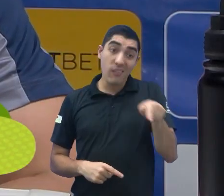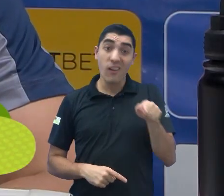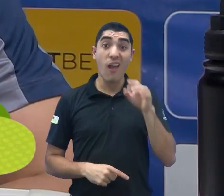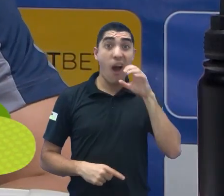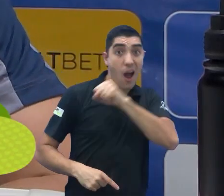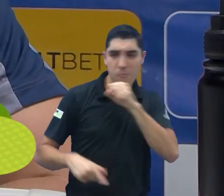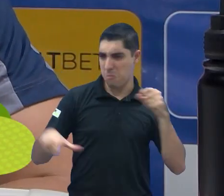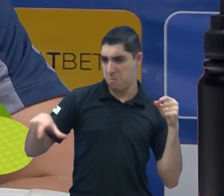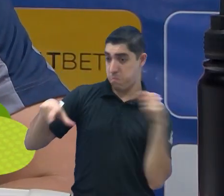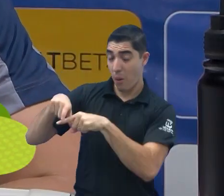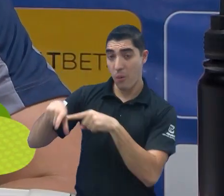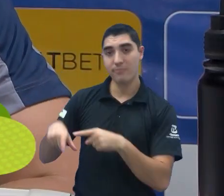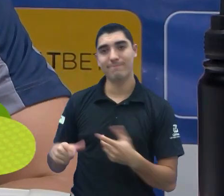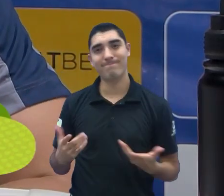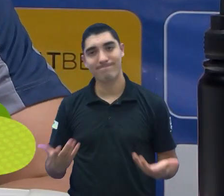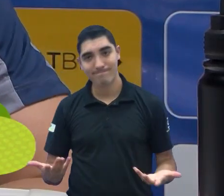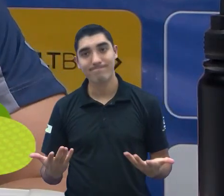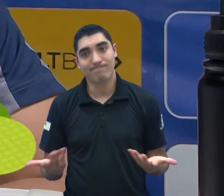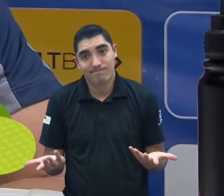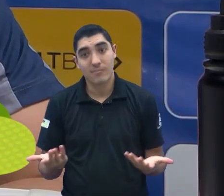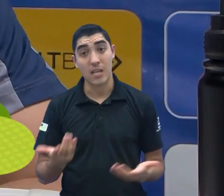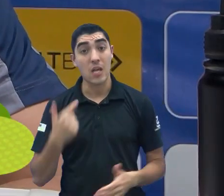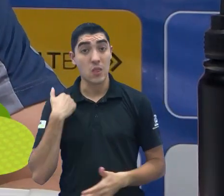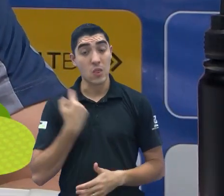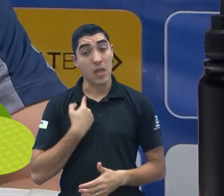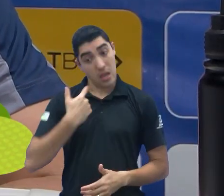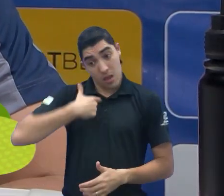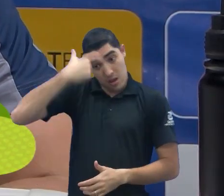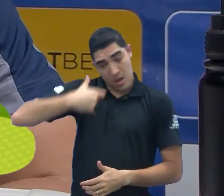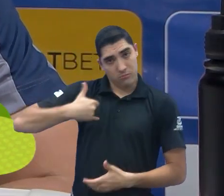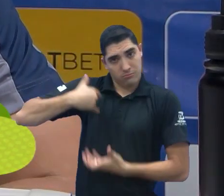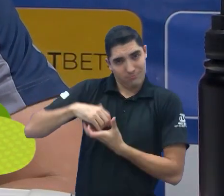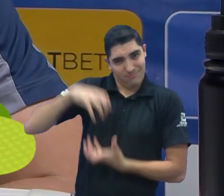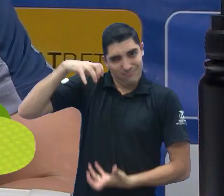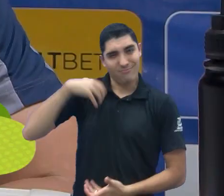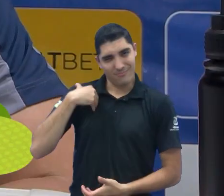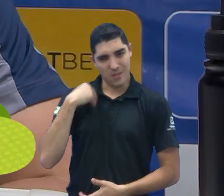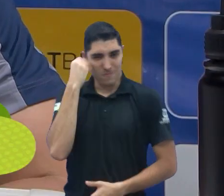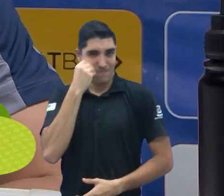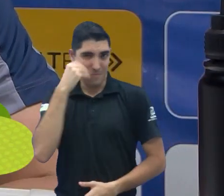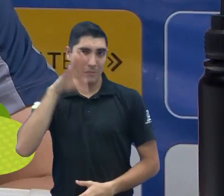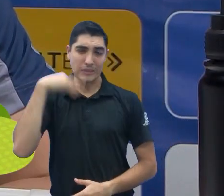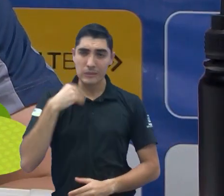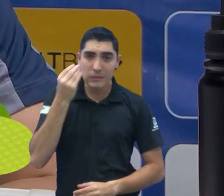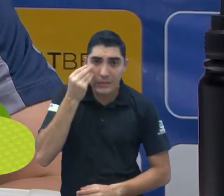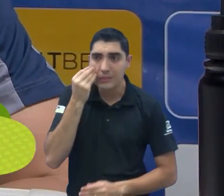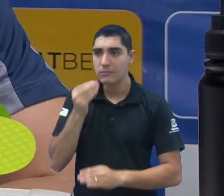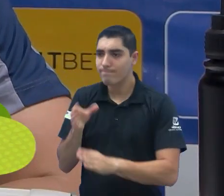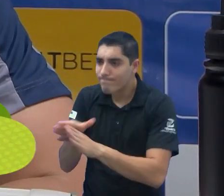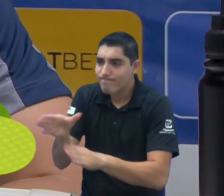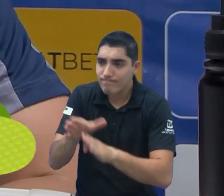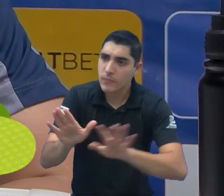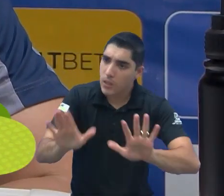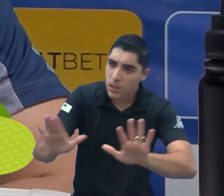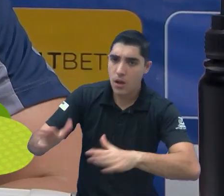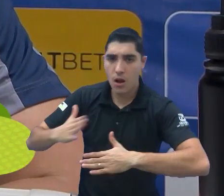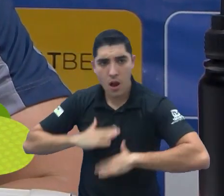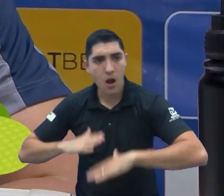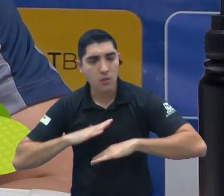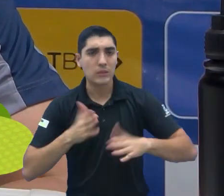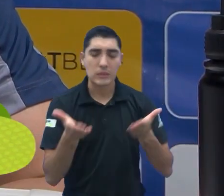Como um dos mais velhos do elenco, a gente tenta passar tranquilidade, mesmo nas horas ruins, para que a gente possa sair da